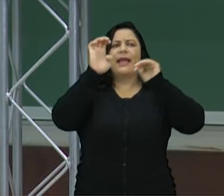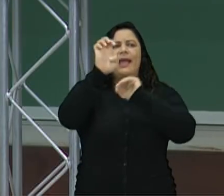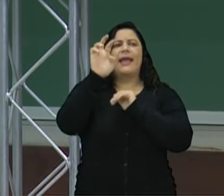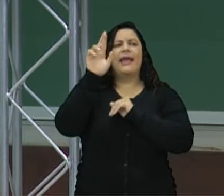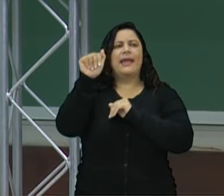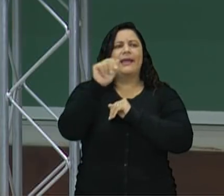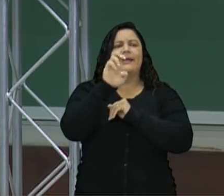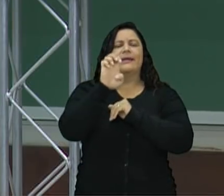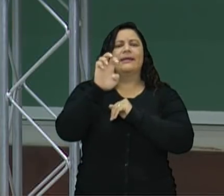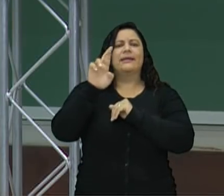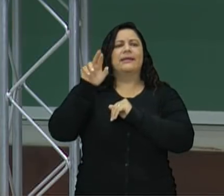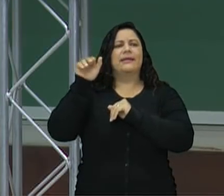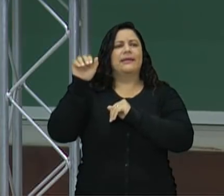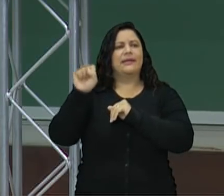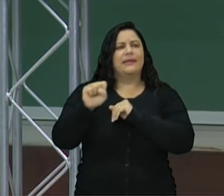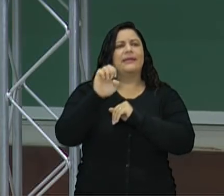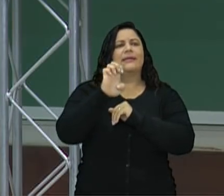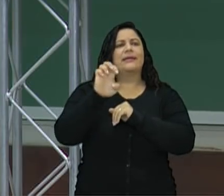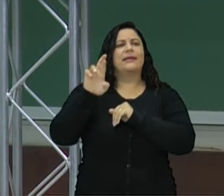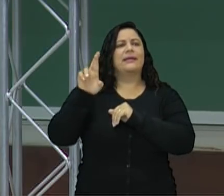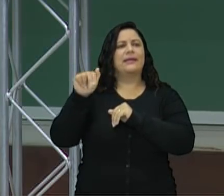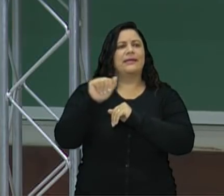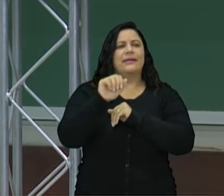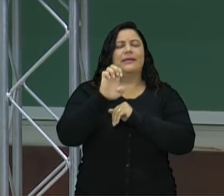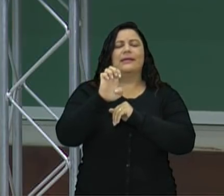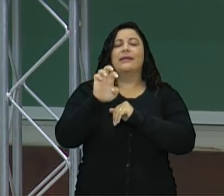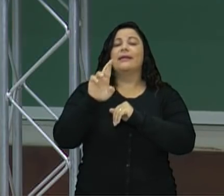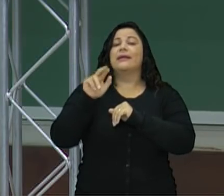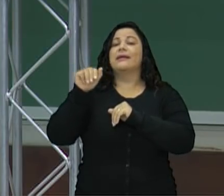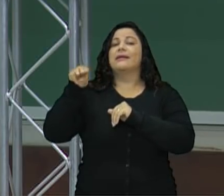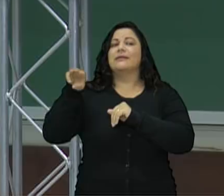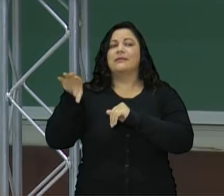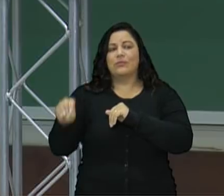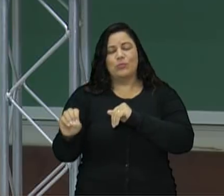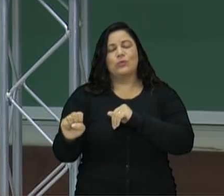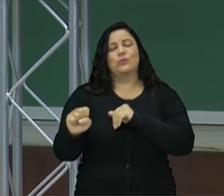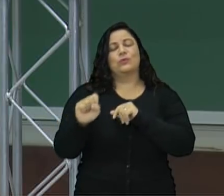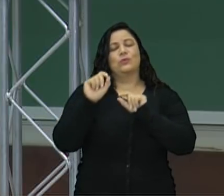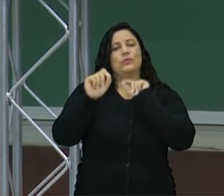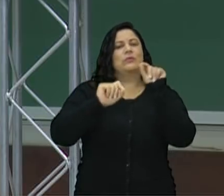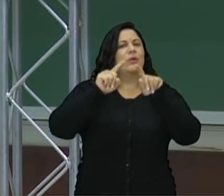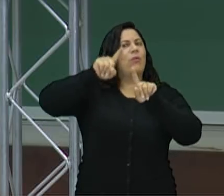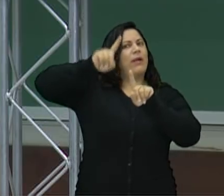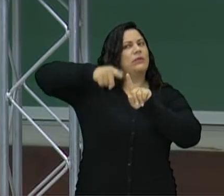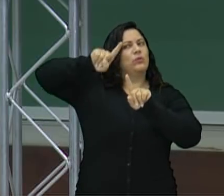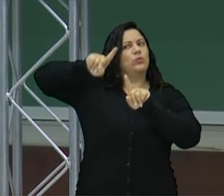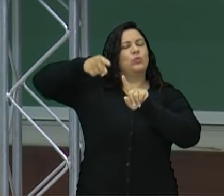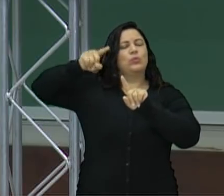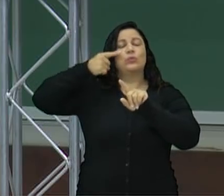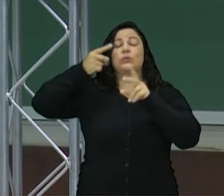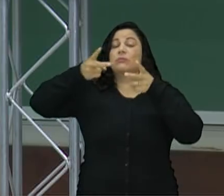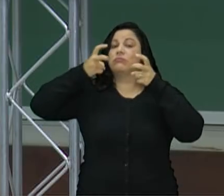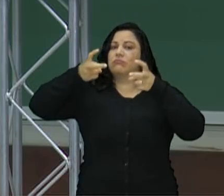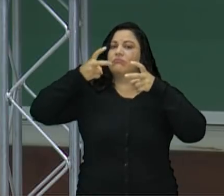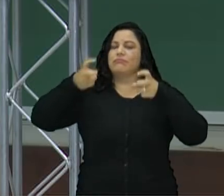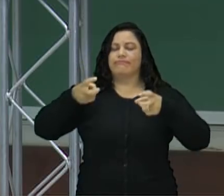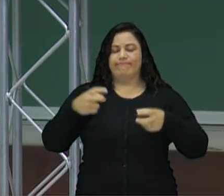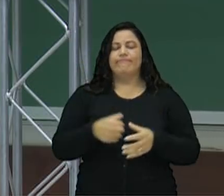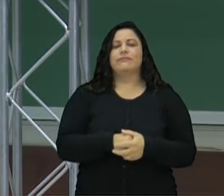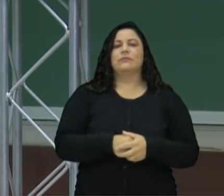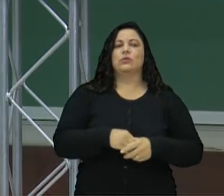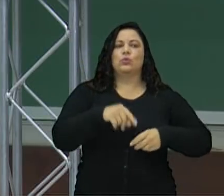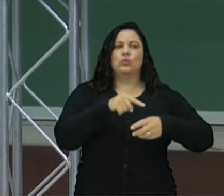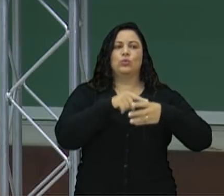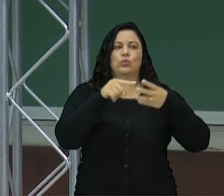gente tem o acento agudo ali formando a proparoxítona tanto na primeira pessoa do plural, no nós, e na segunda pessoa do plural, no vós ali,